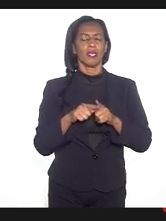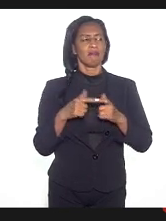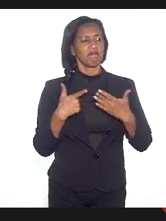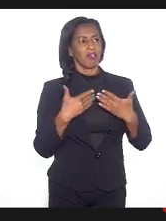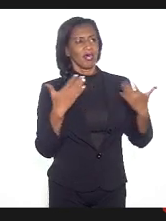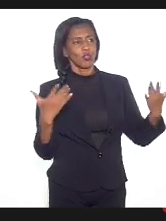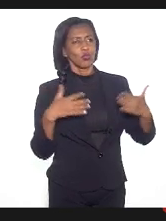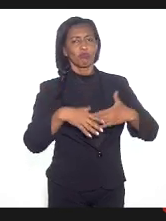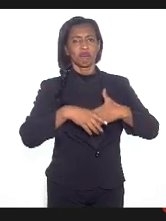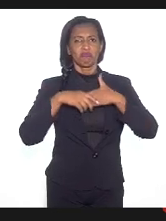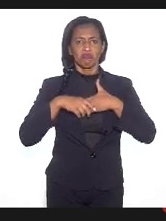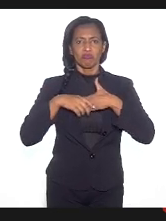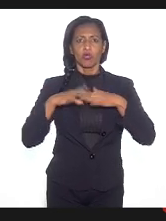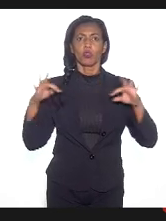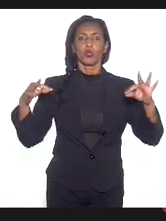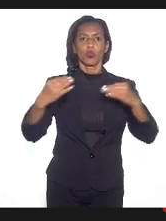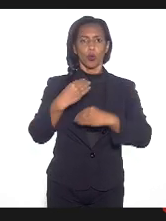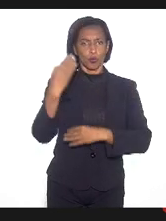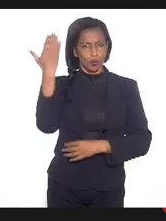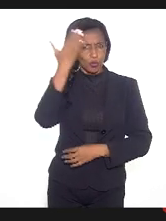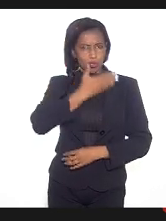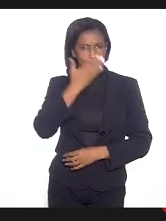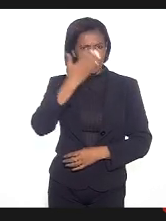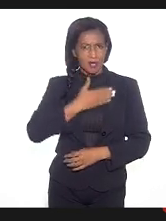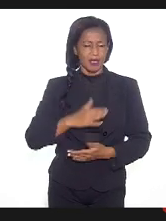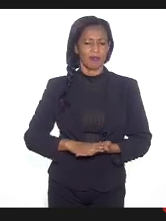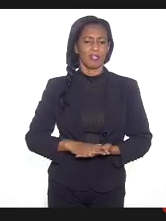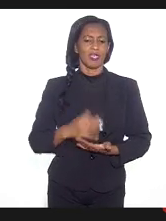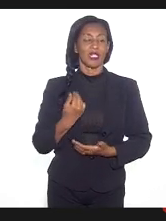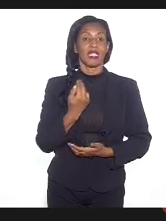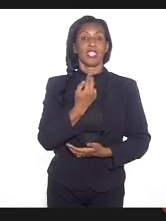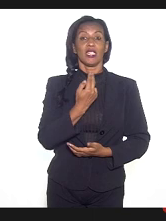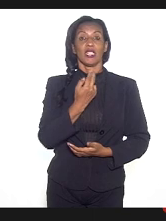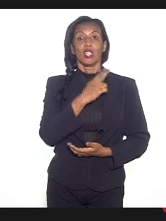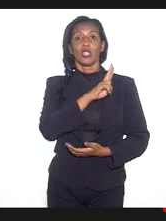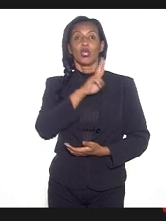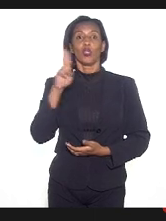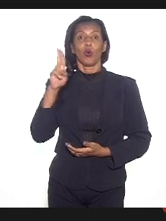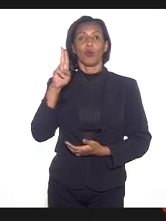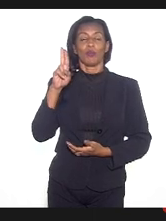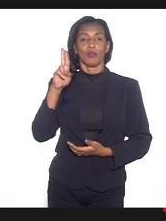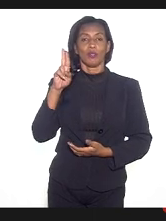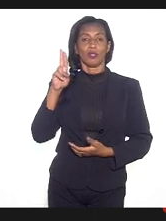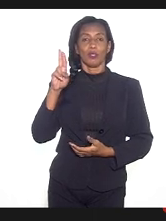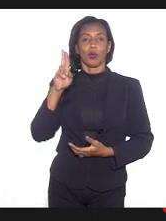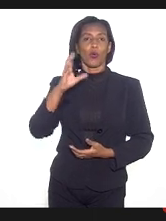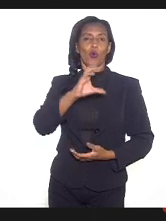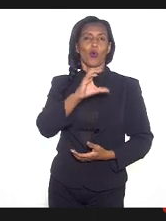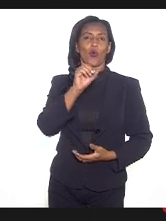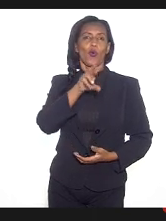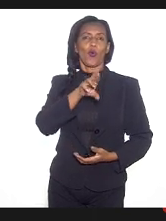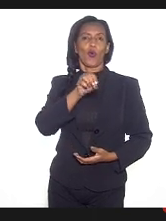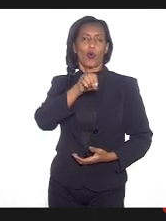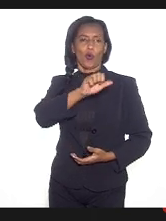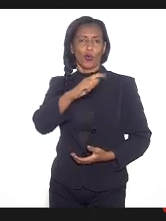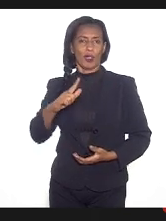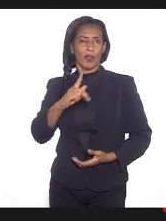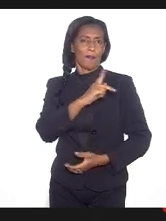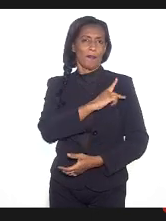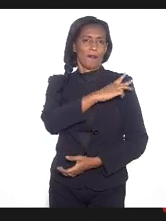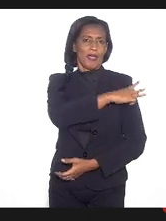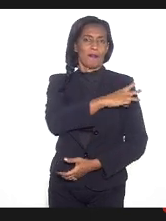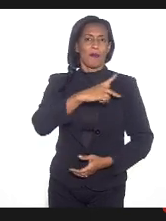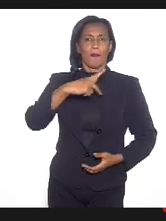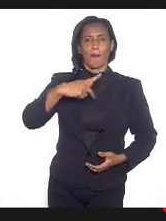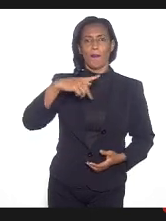os presentes, saudar, inclusive, em nome da corporação, o coronel PM